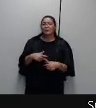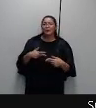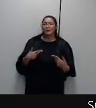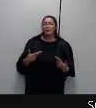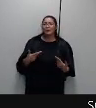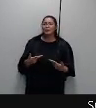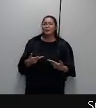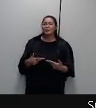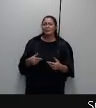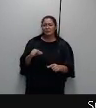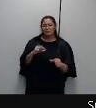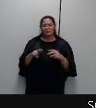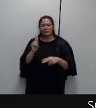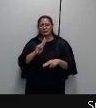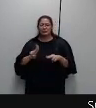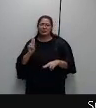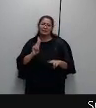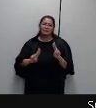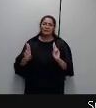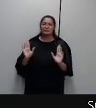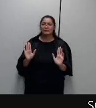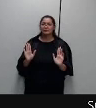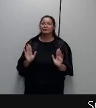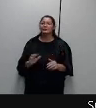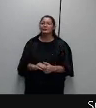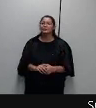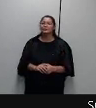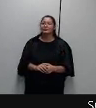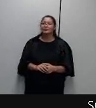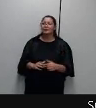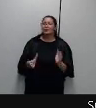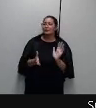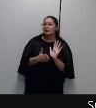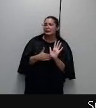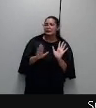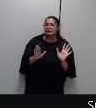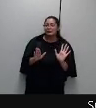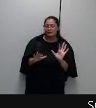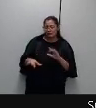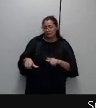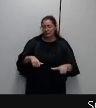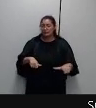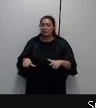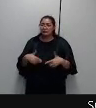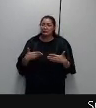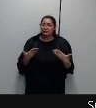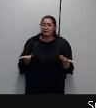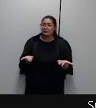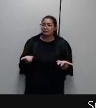usual cartórios serventias de originariamente